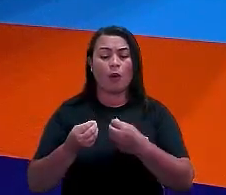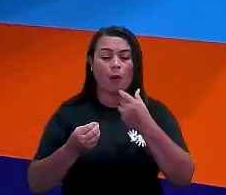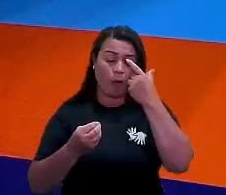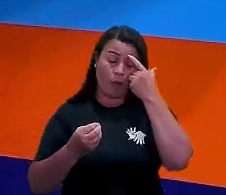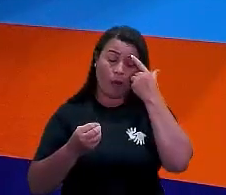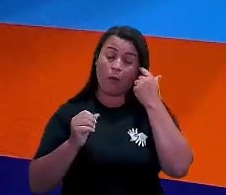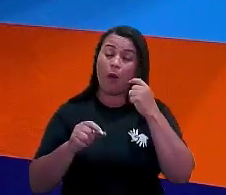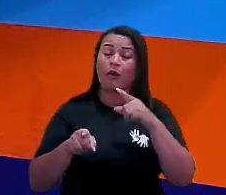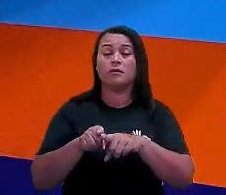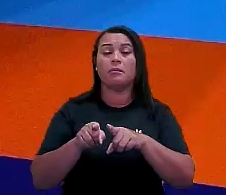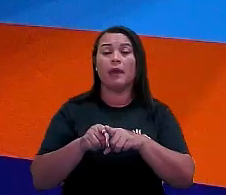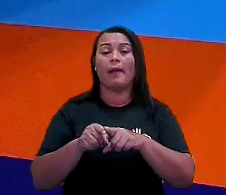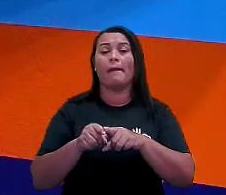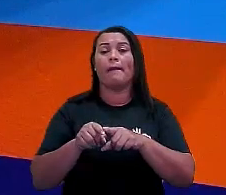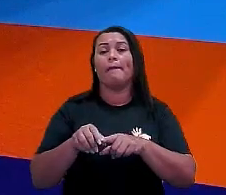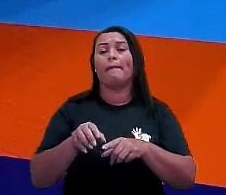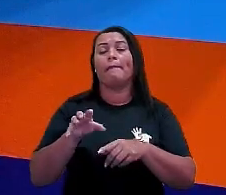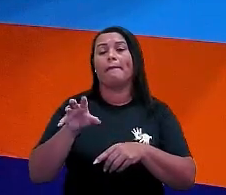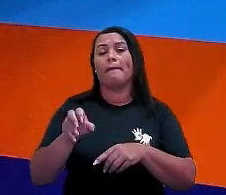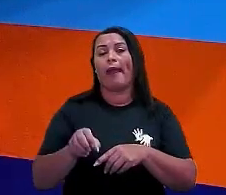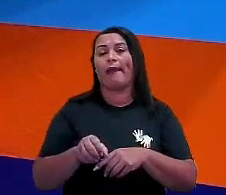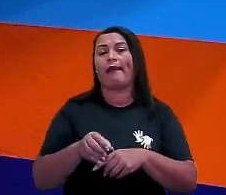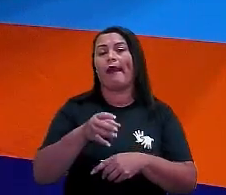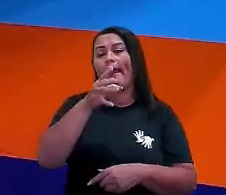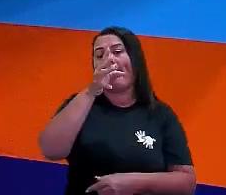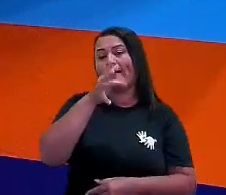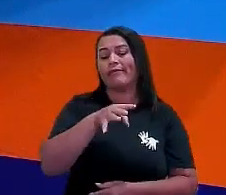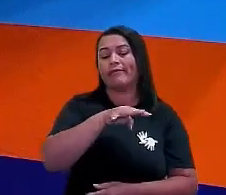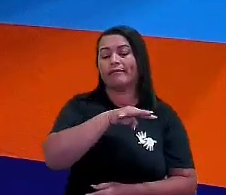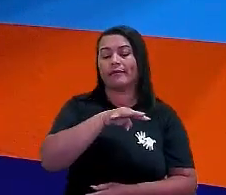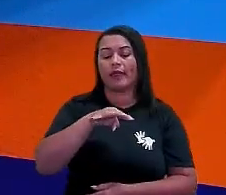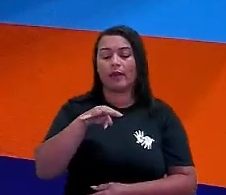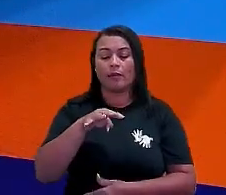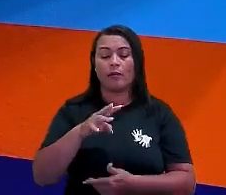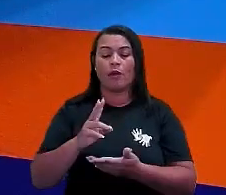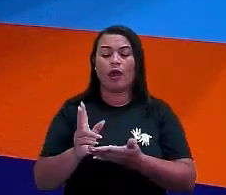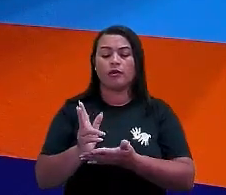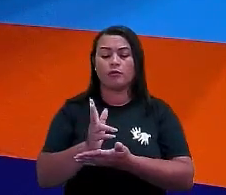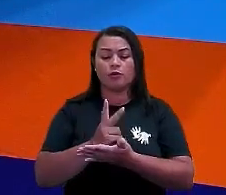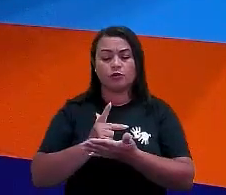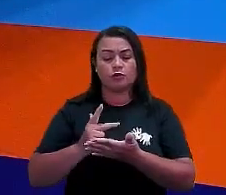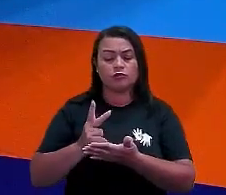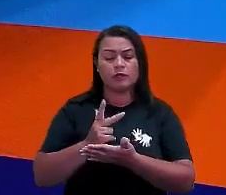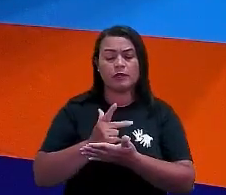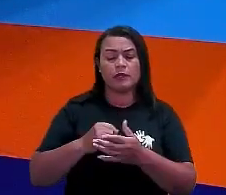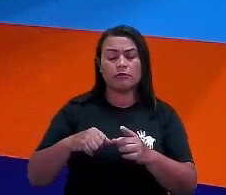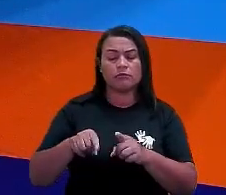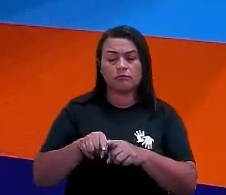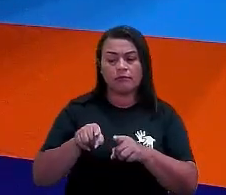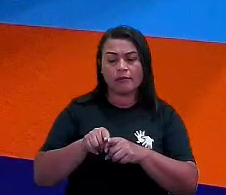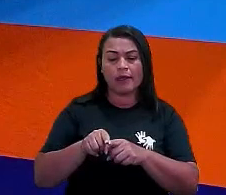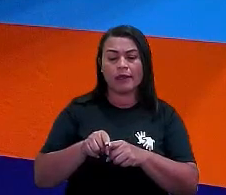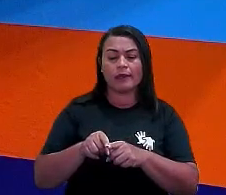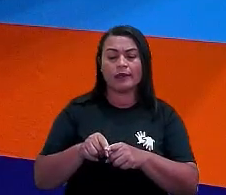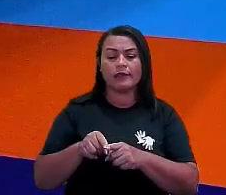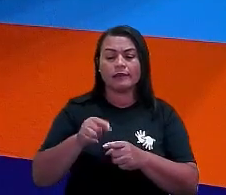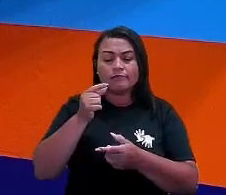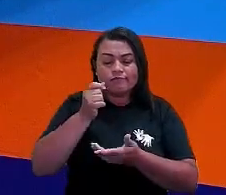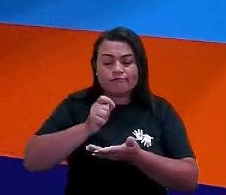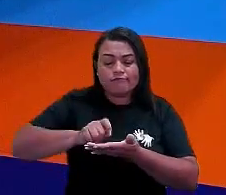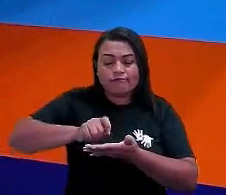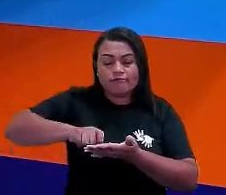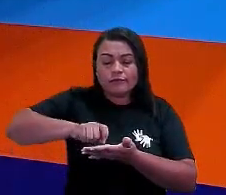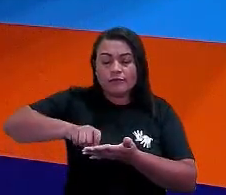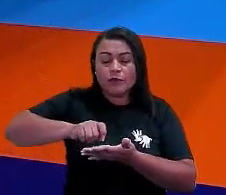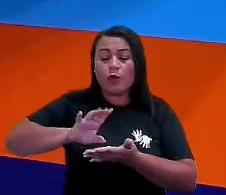minha tabuadinha. Vou lá nos meus desenhinhos, se eu ainda não quero olhar a tabuada. E vou ver